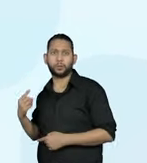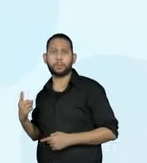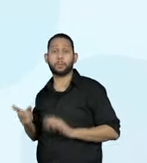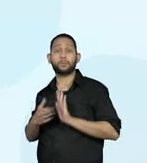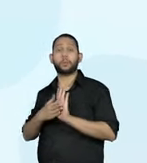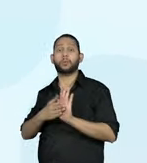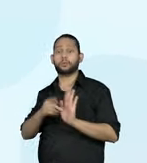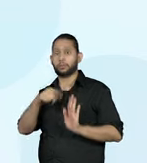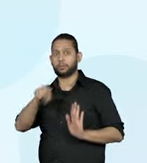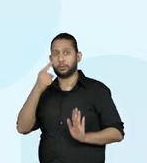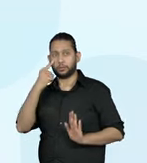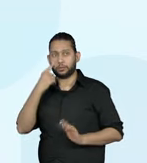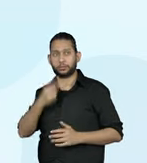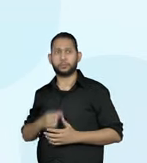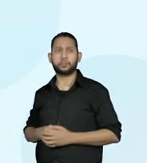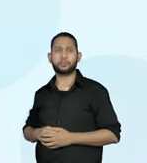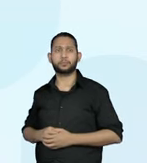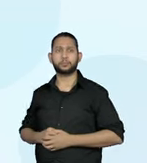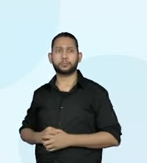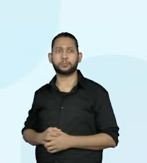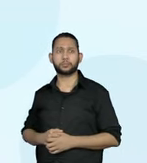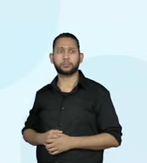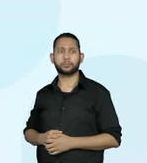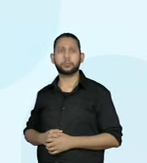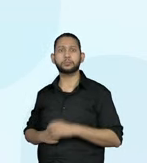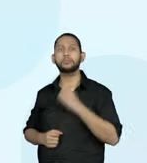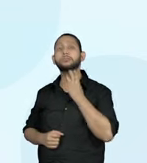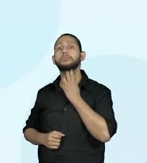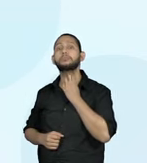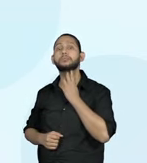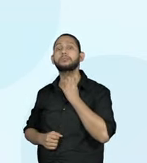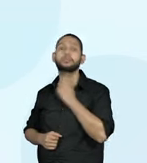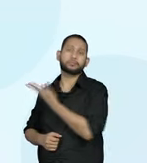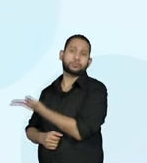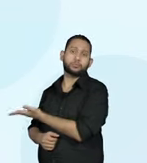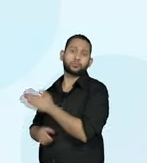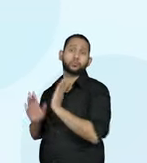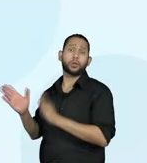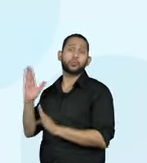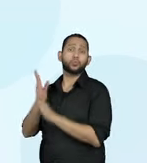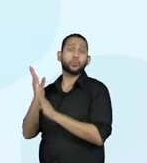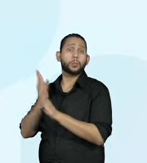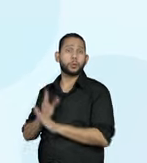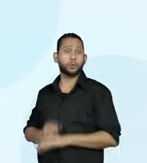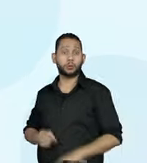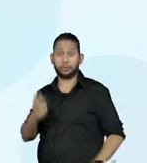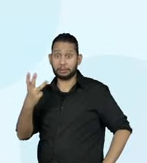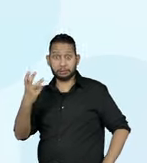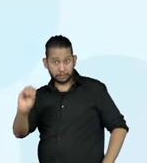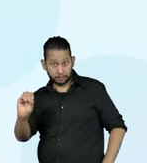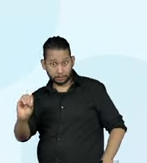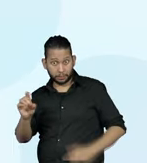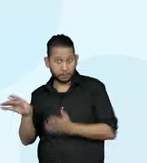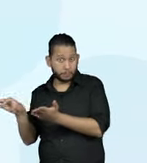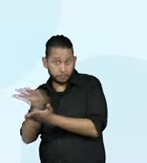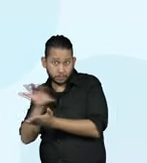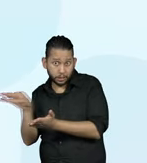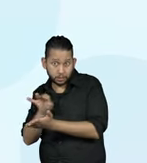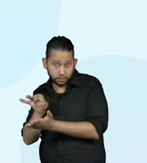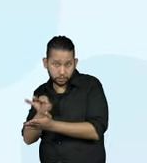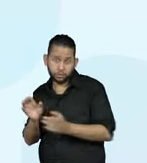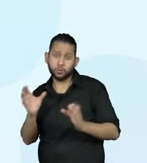aí em casa, hein? Deixa eu mostrar aqui para eles. Ó, a gente tinha feito aqui nessa telinha, tá vendo? Ó,